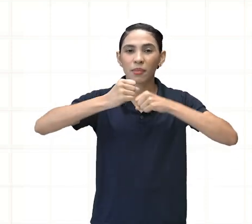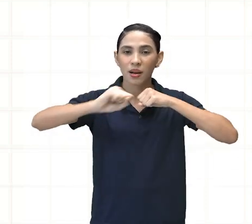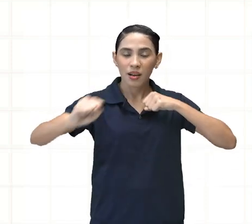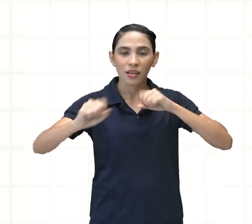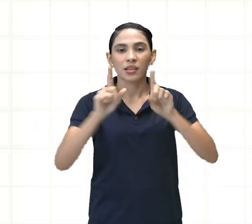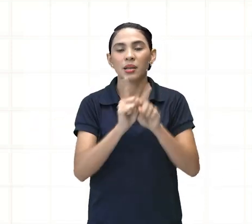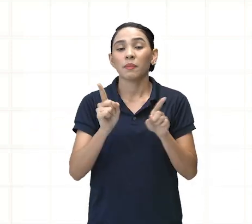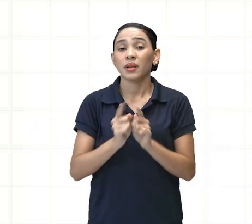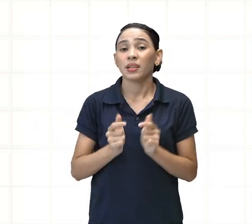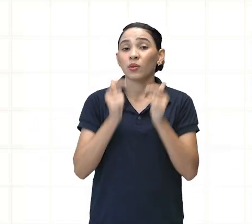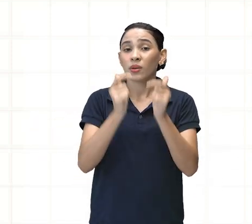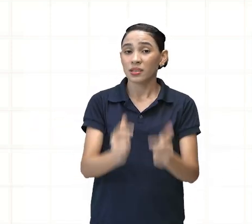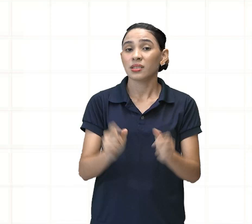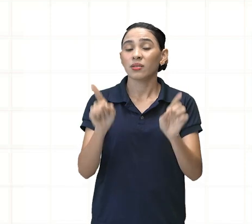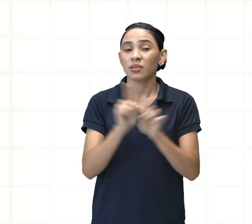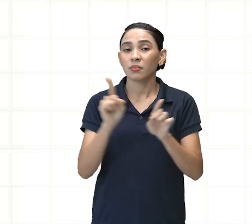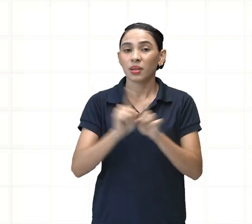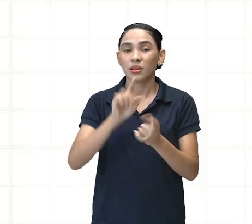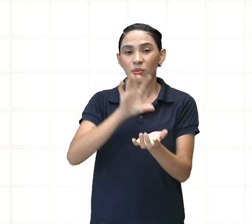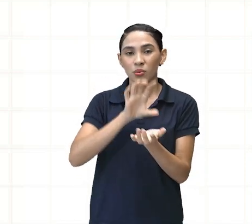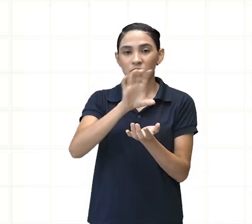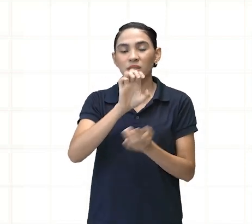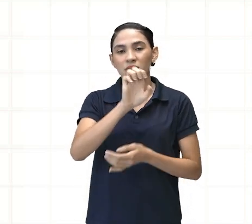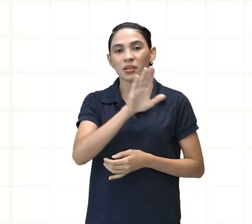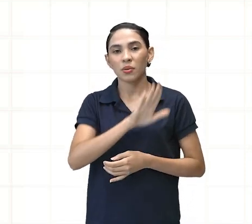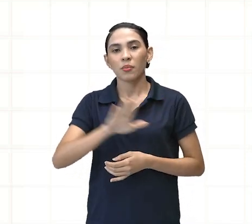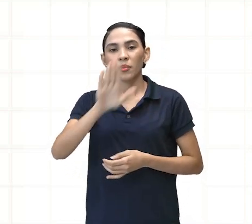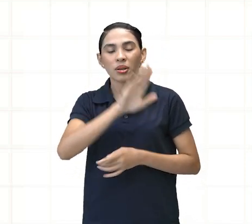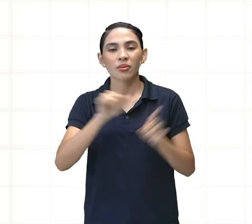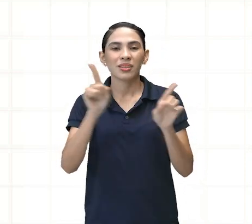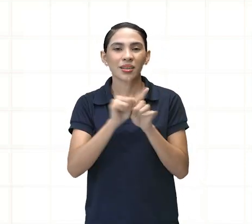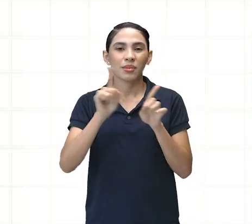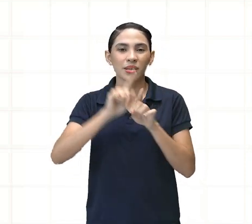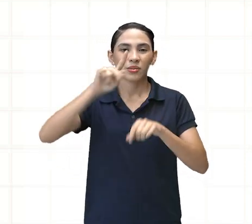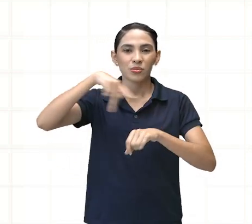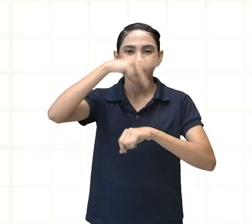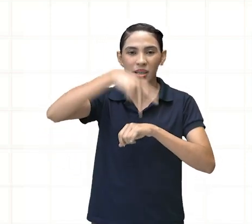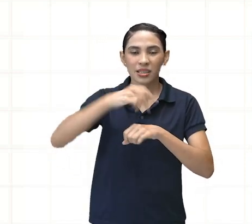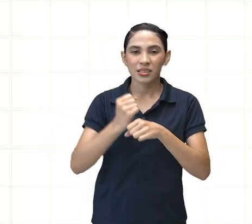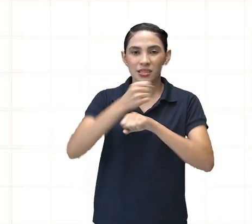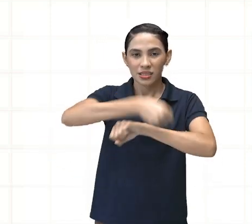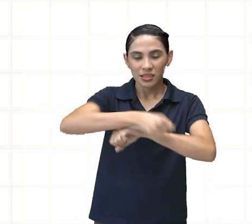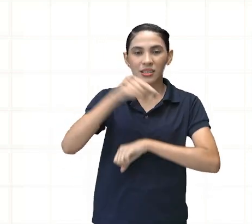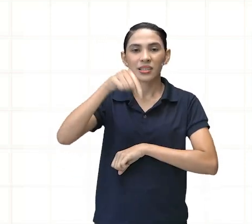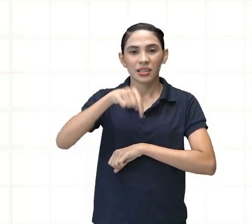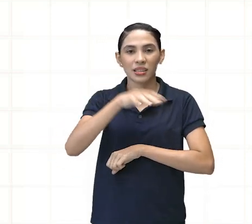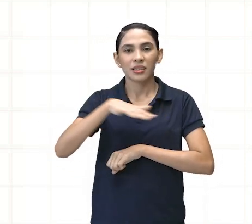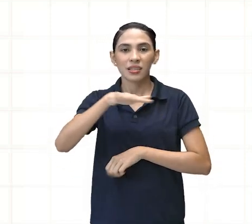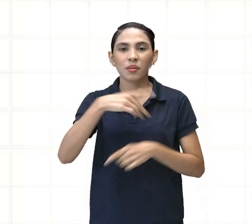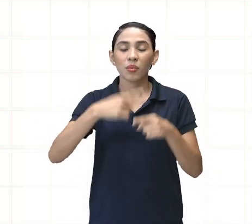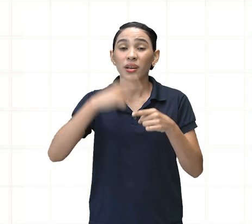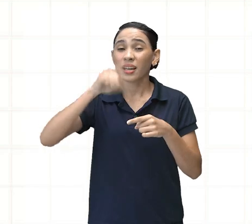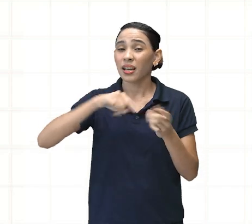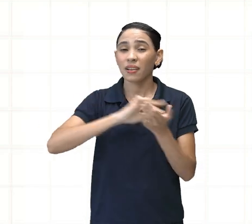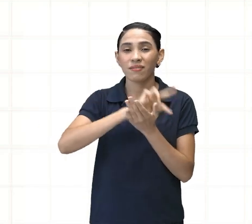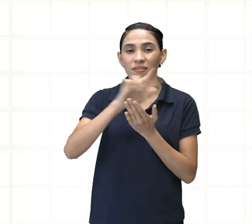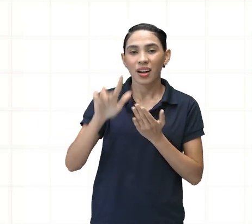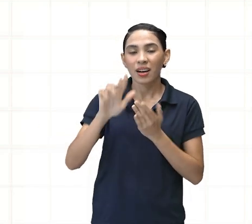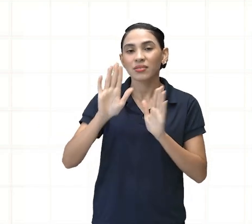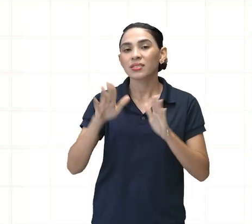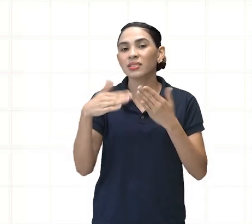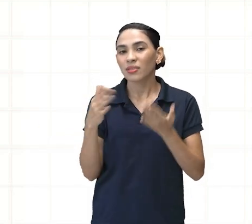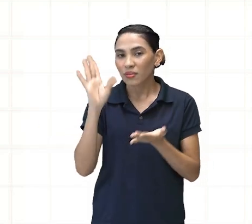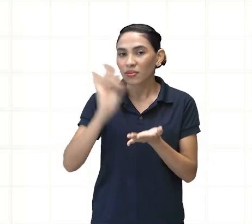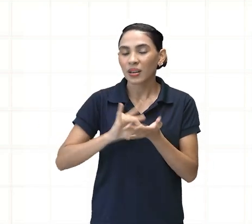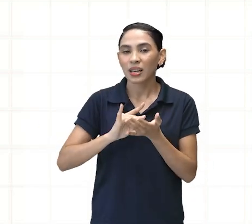da localização do continente europeu e dos países que estão inseridos nesse continente, porque são vários, Então,